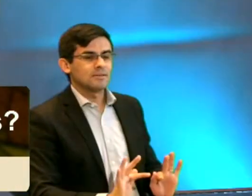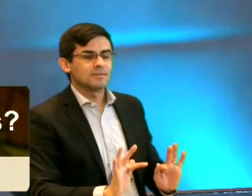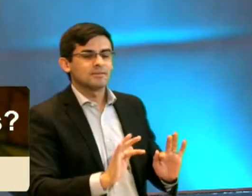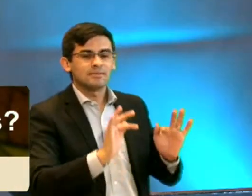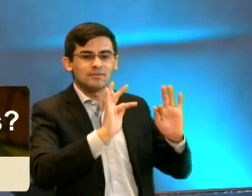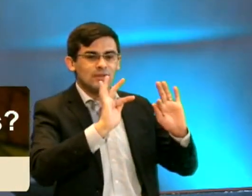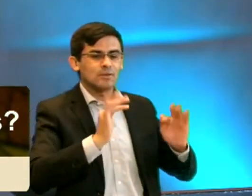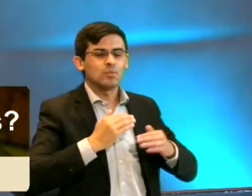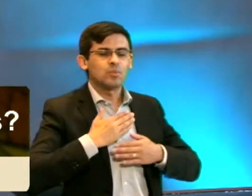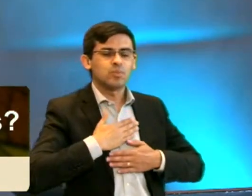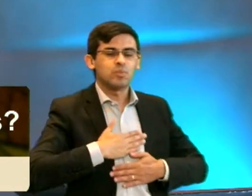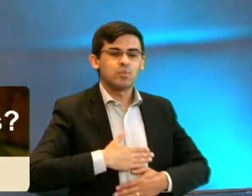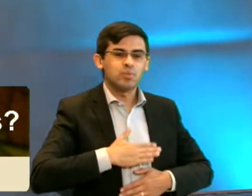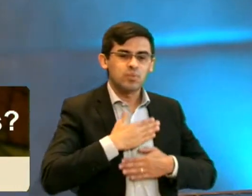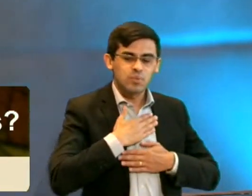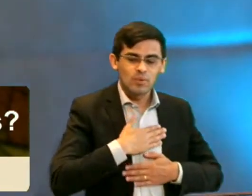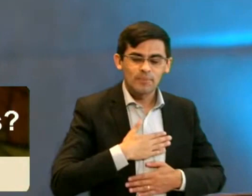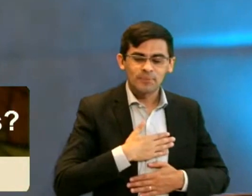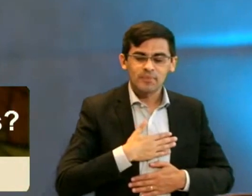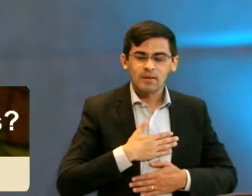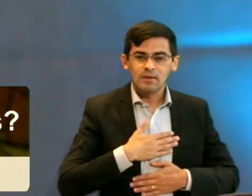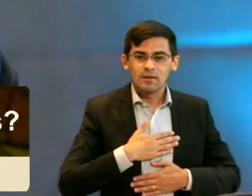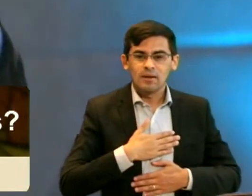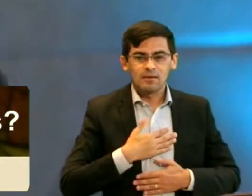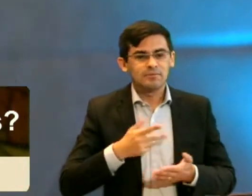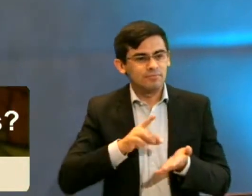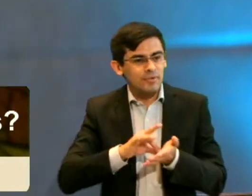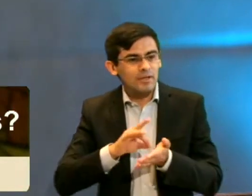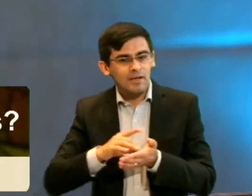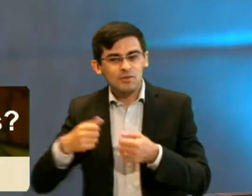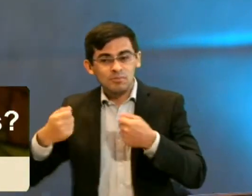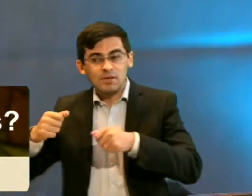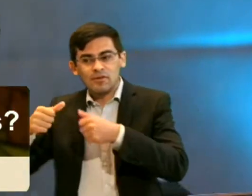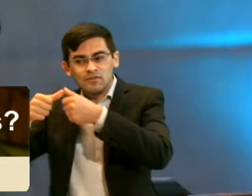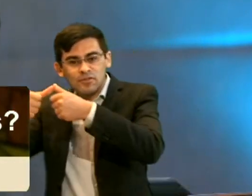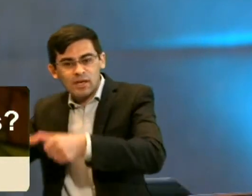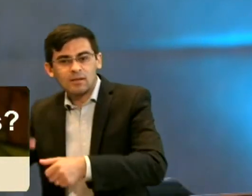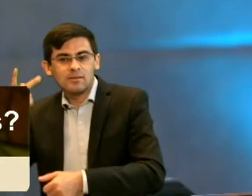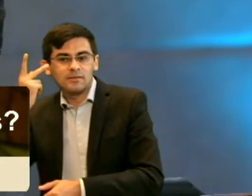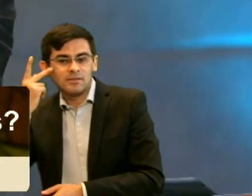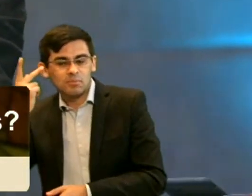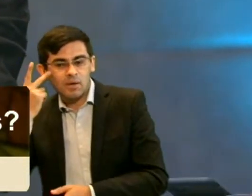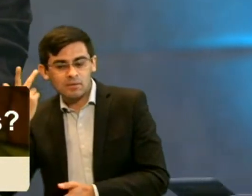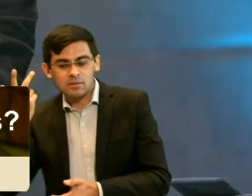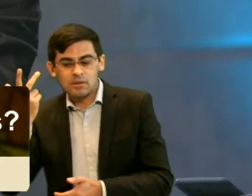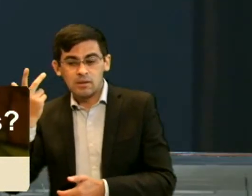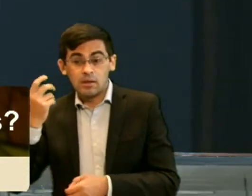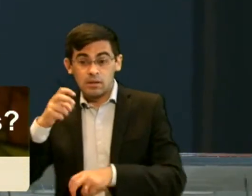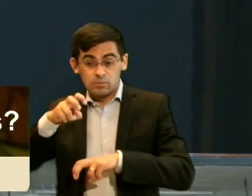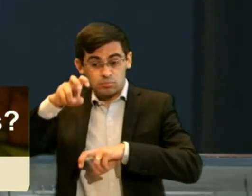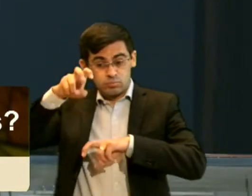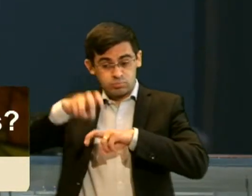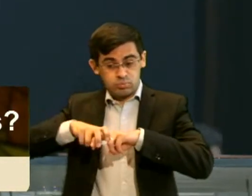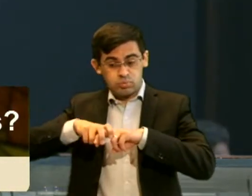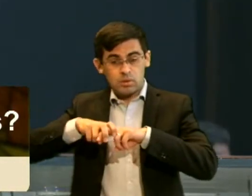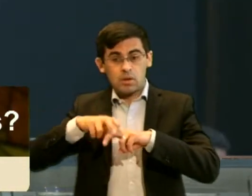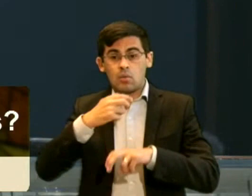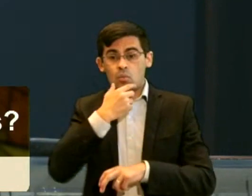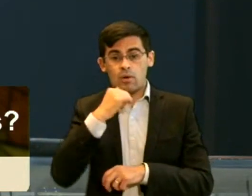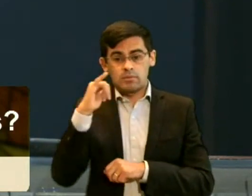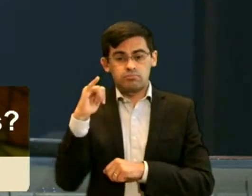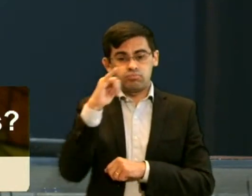Feliz da vida. Era para eu ter ficado. Eu, como assim? Sentou do lado do avião, do meu lado, um